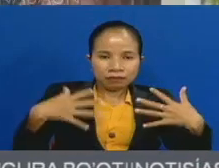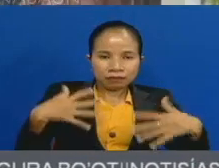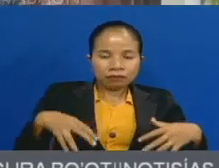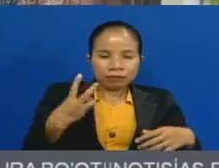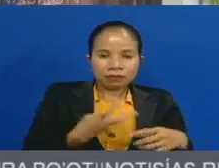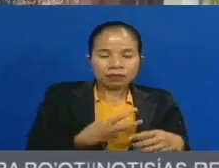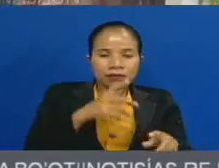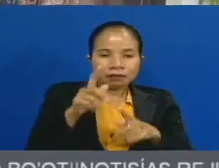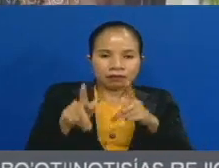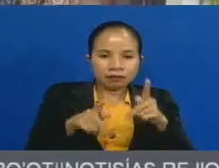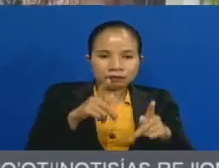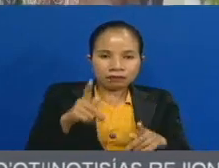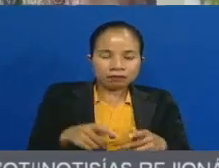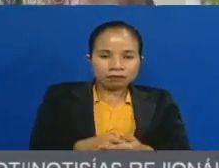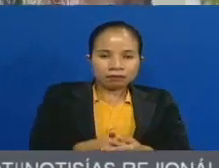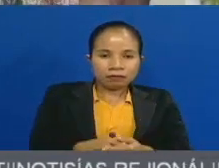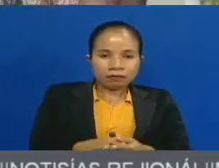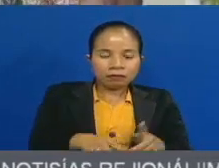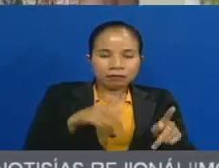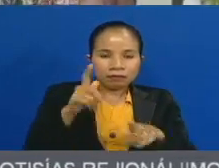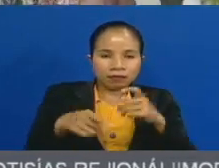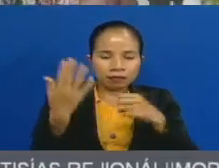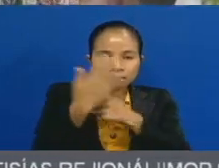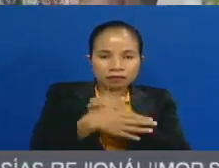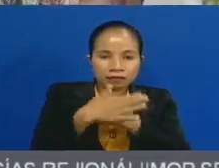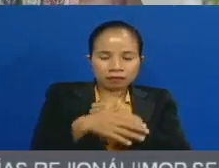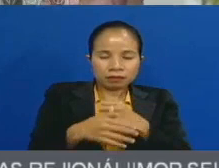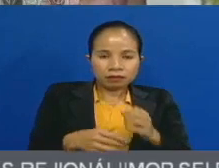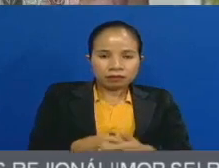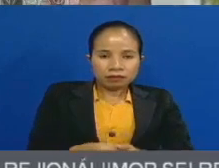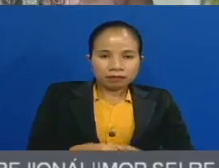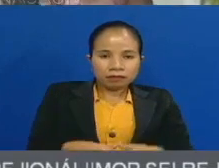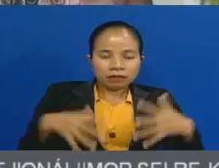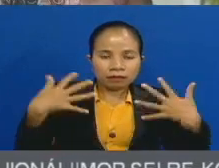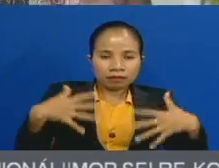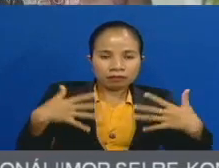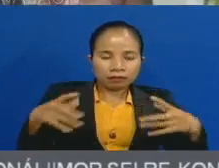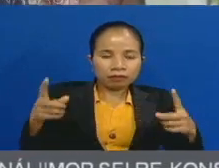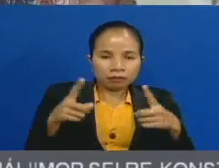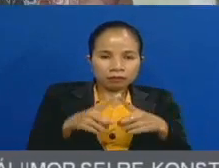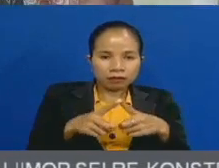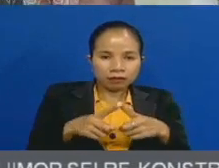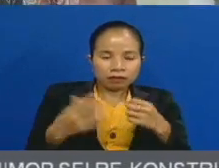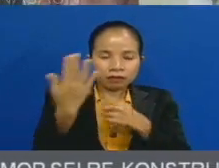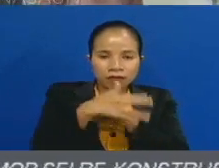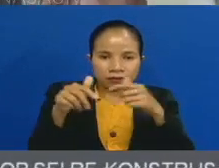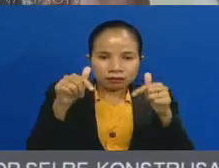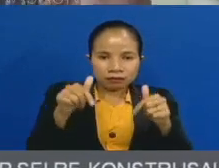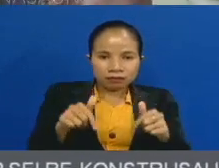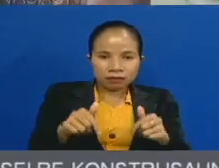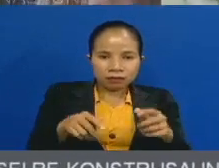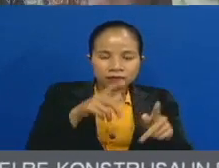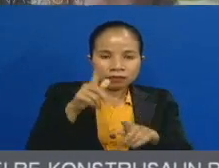povo rasik iba nina rai rasik. Nia luta ba rai dene ba